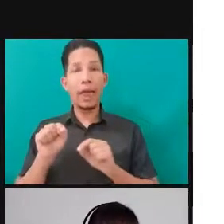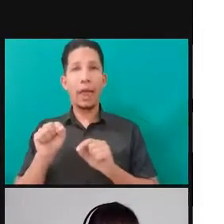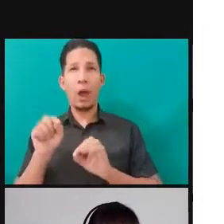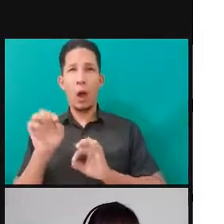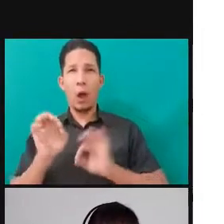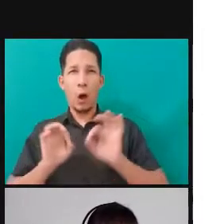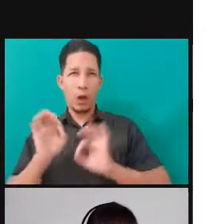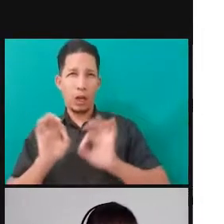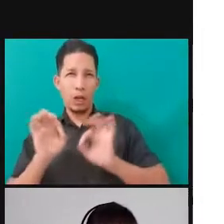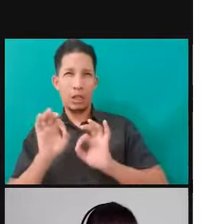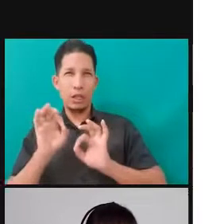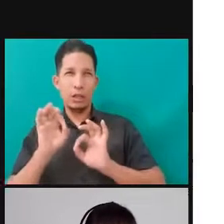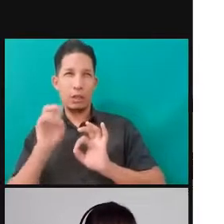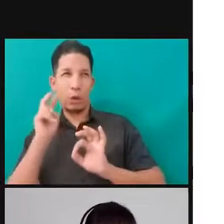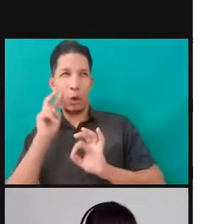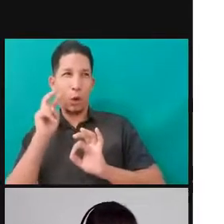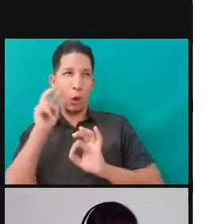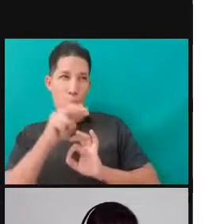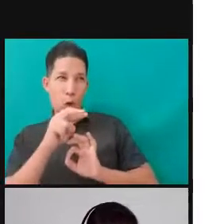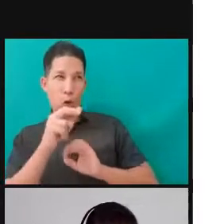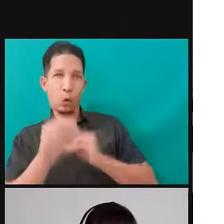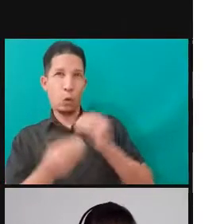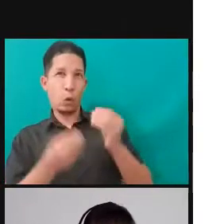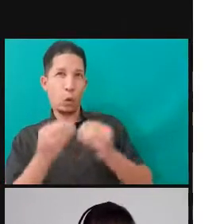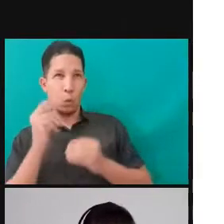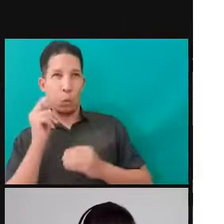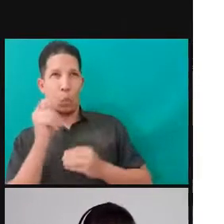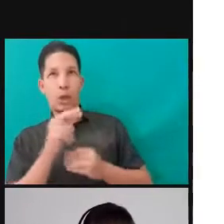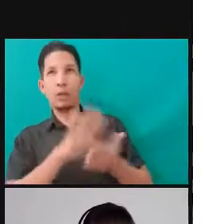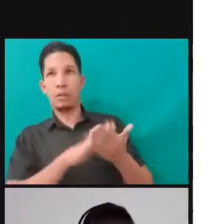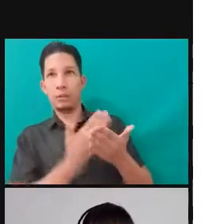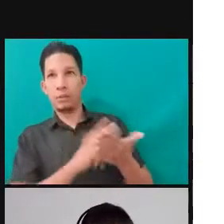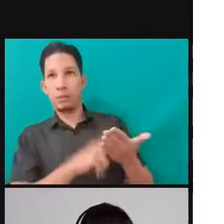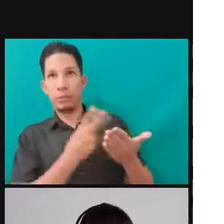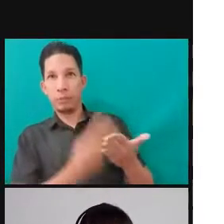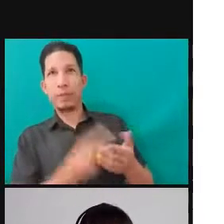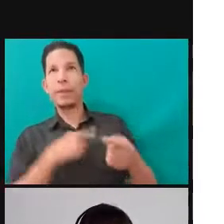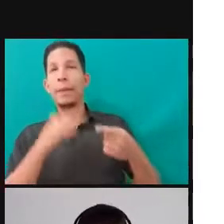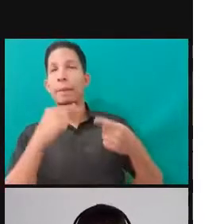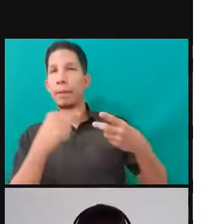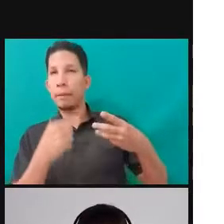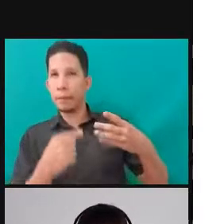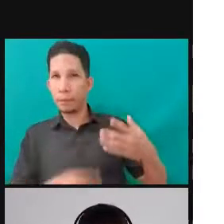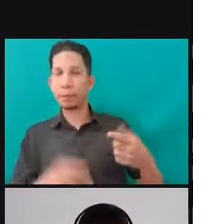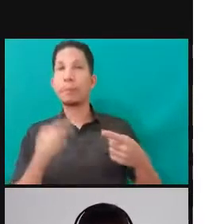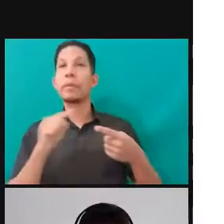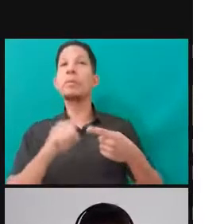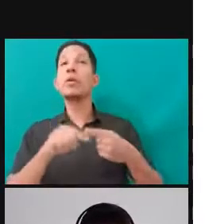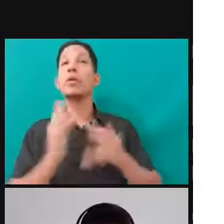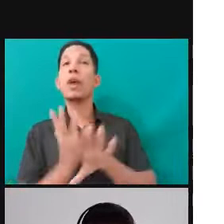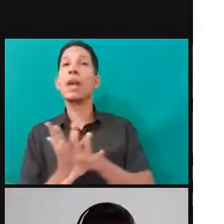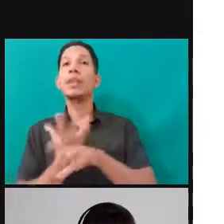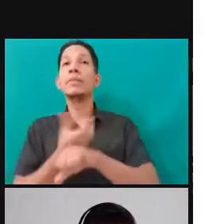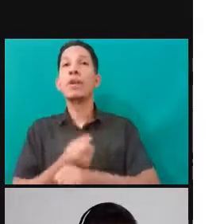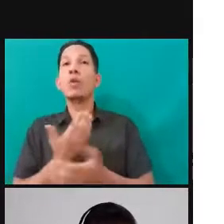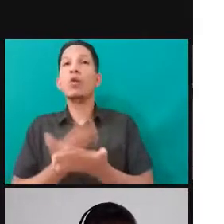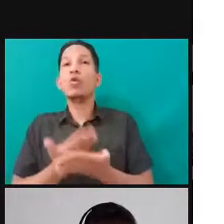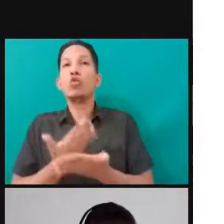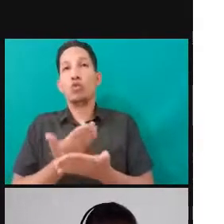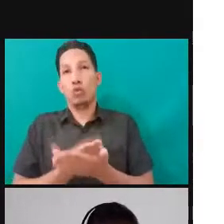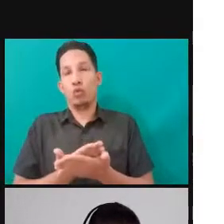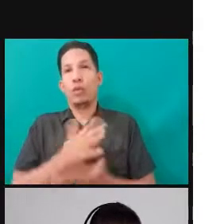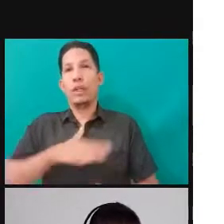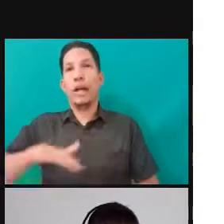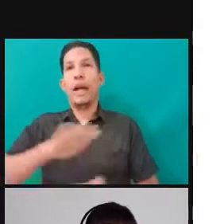tradução e interpretação a partir de alguns pontos. O primeiro ponto é da interdisciplinaridade dos estudos sobre interpretação,